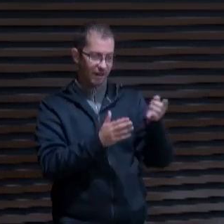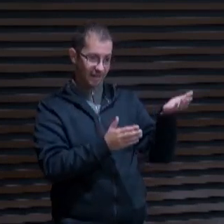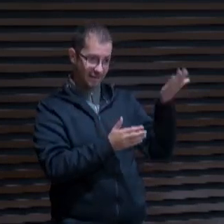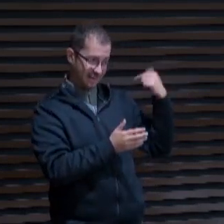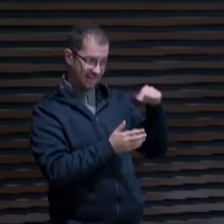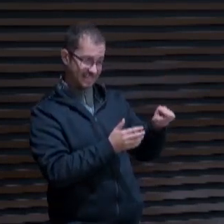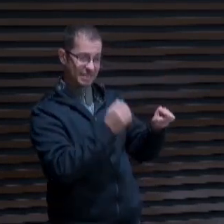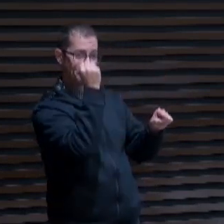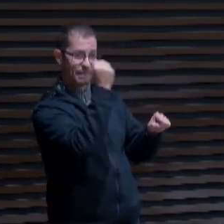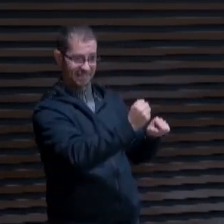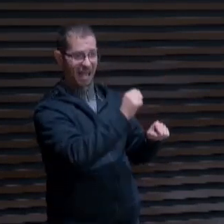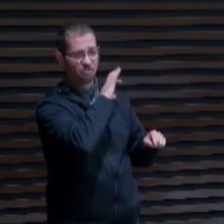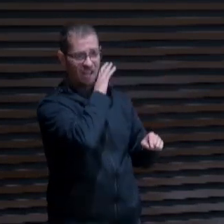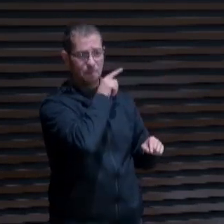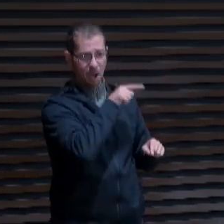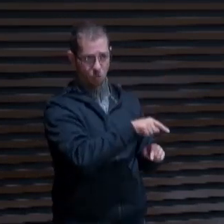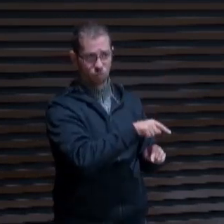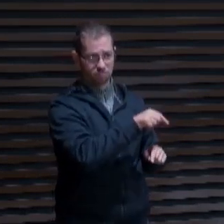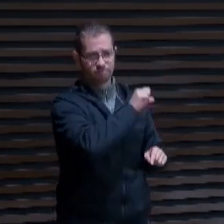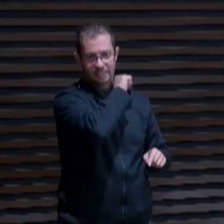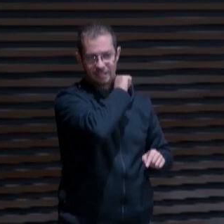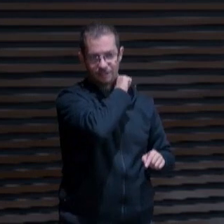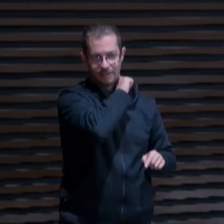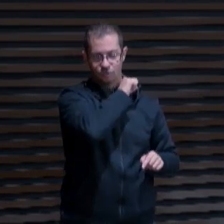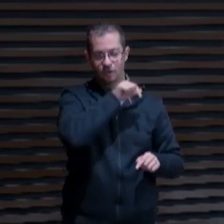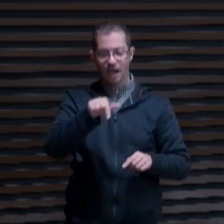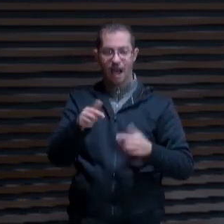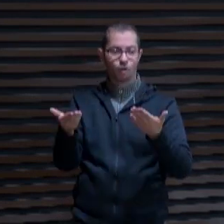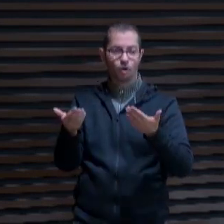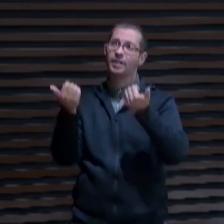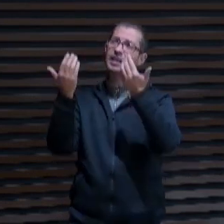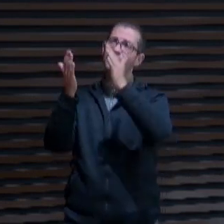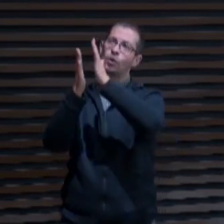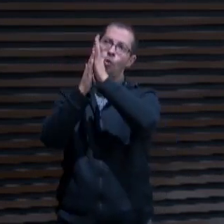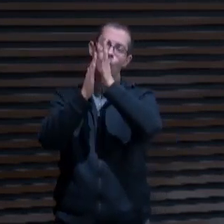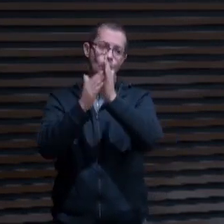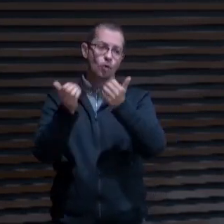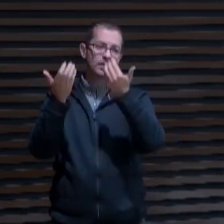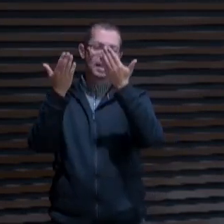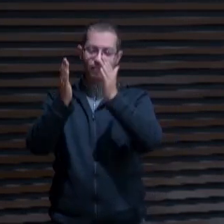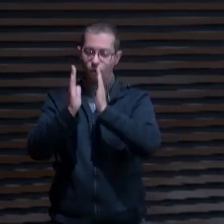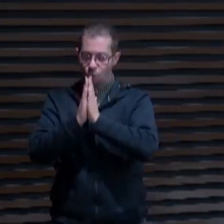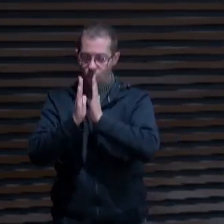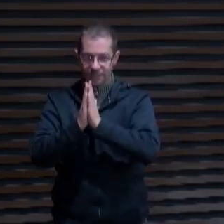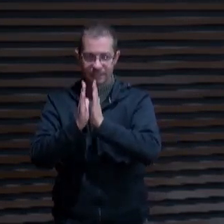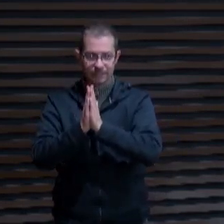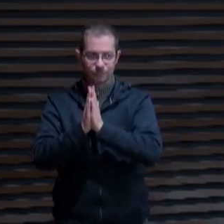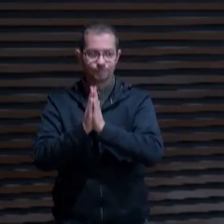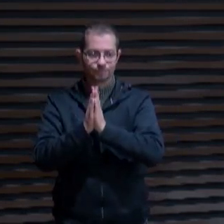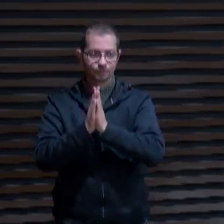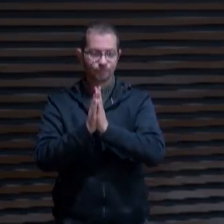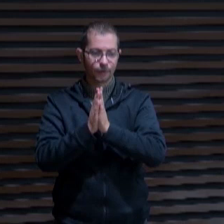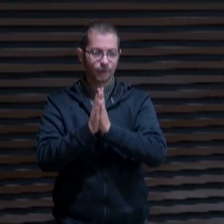O tabernáculo de Moisés representa a antiga aliança. O tempo da lei, onde o homem estava separado